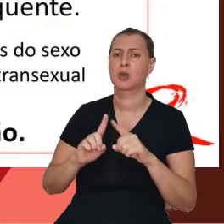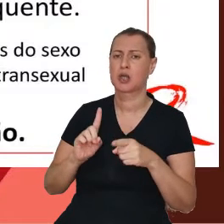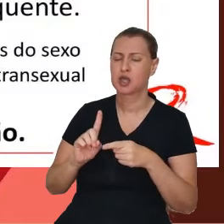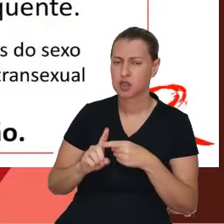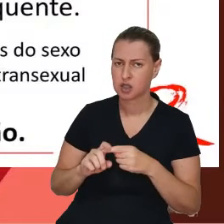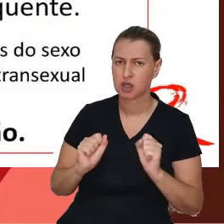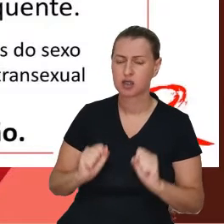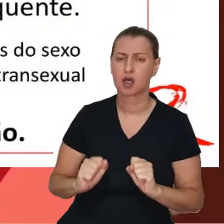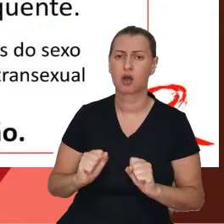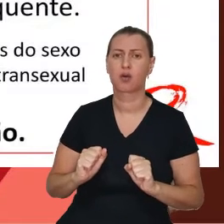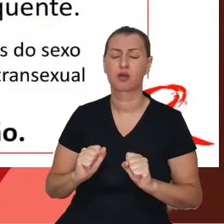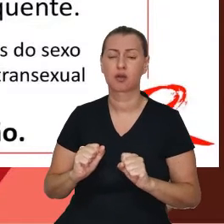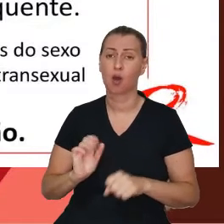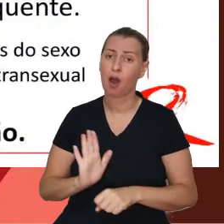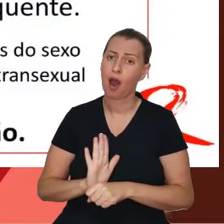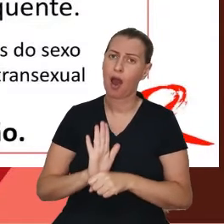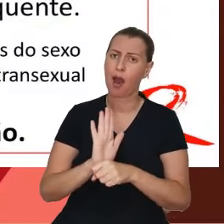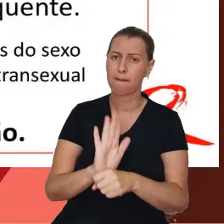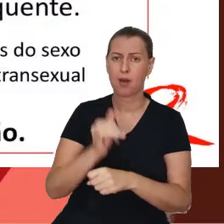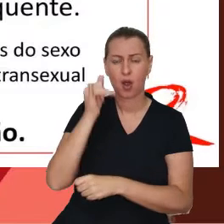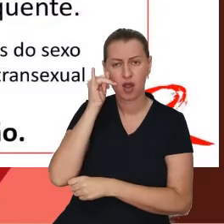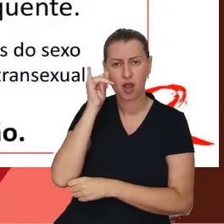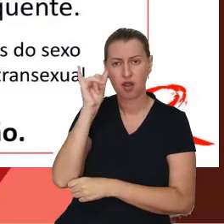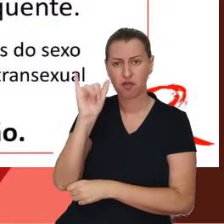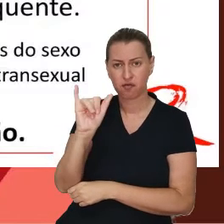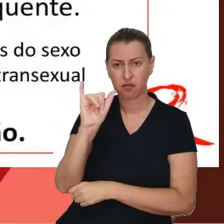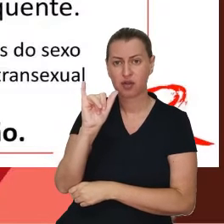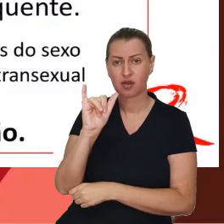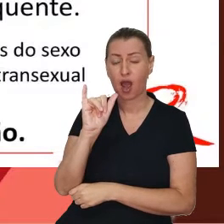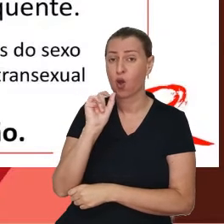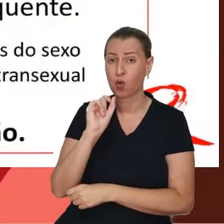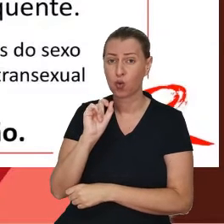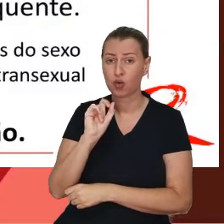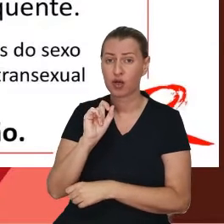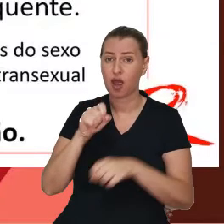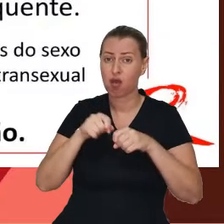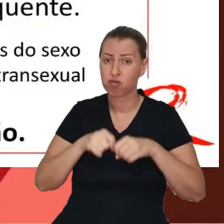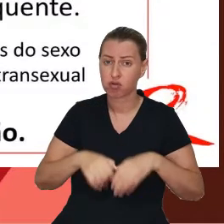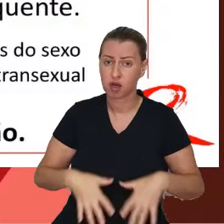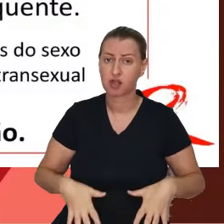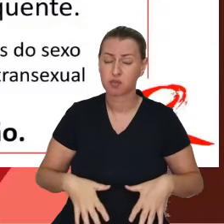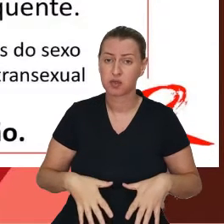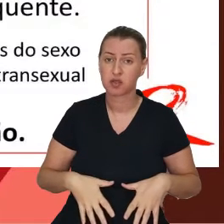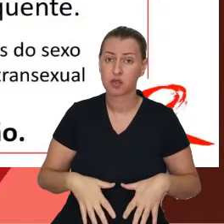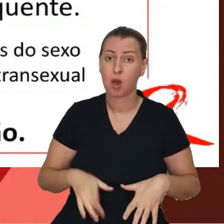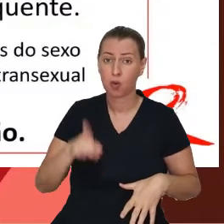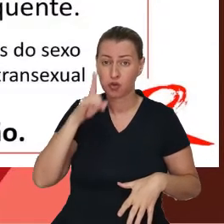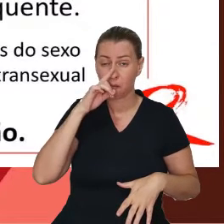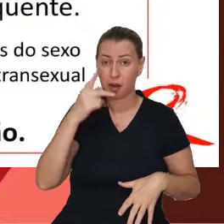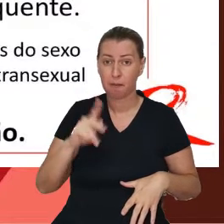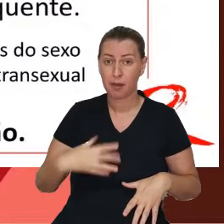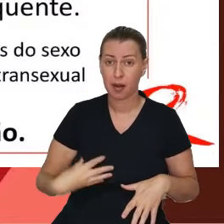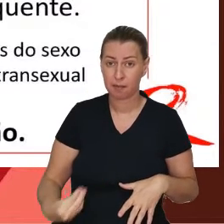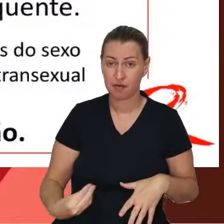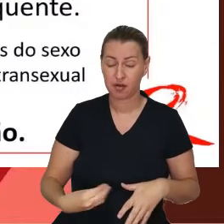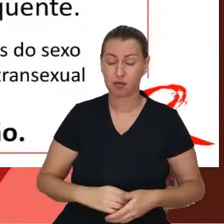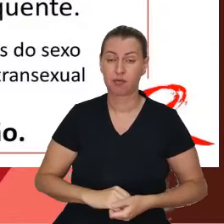favorece bastante a prevenção da transmissão vertical, ela tem sido bastante utilizada para esse fim também.